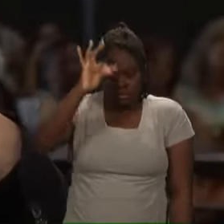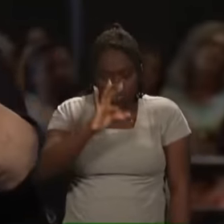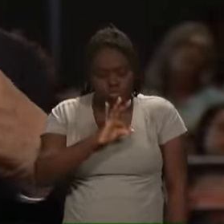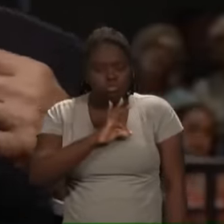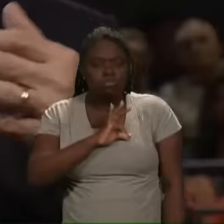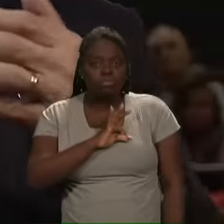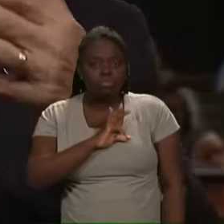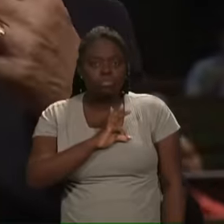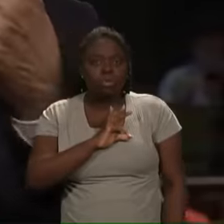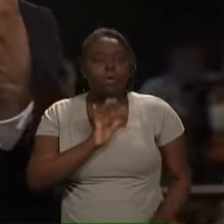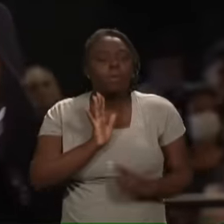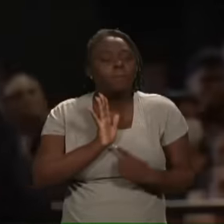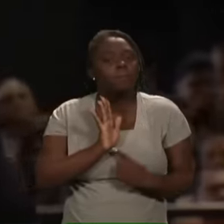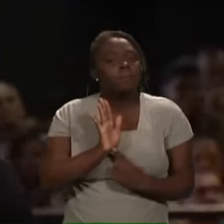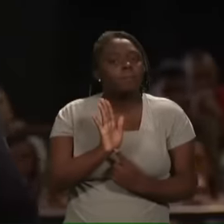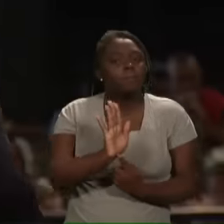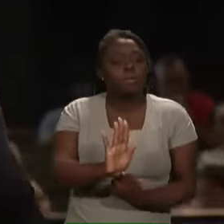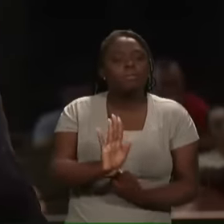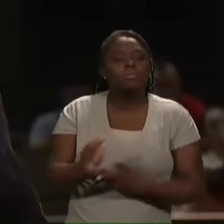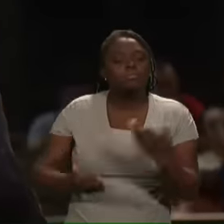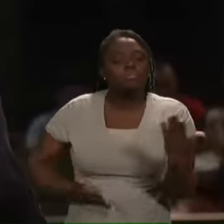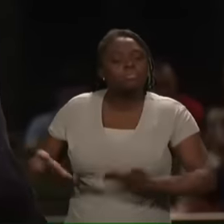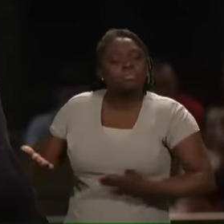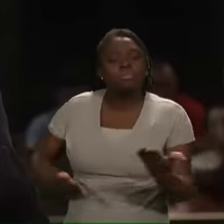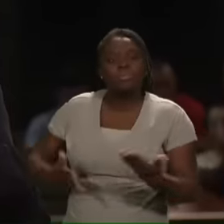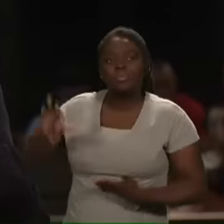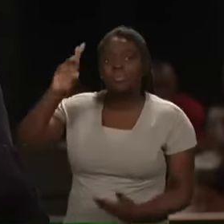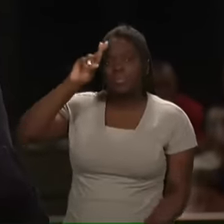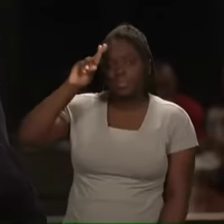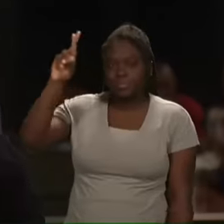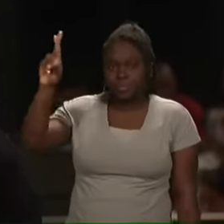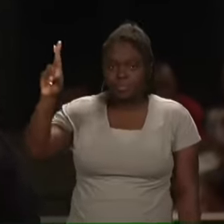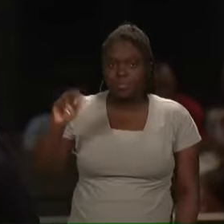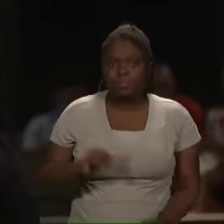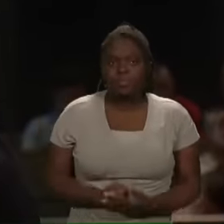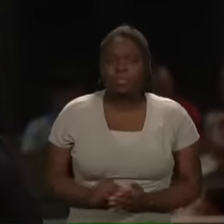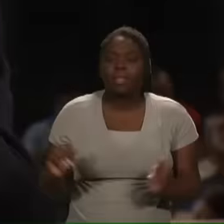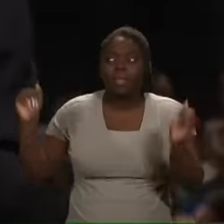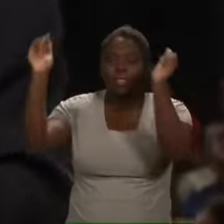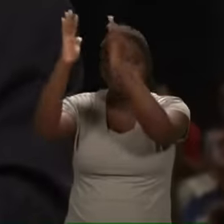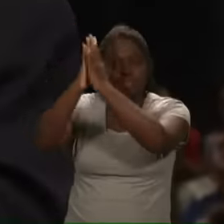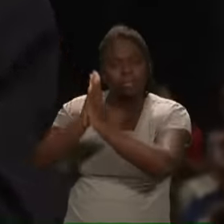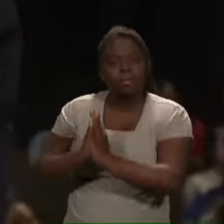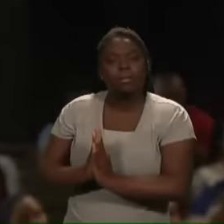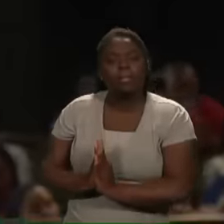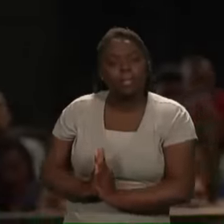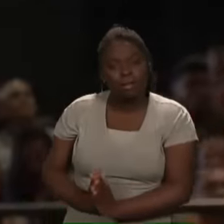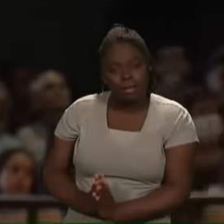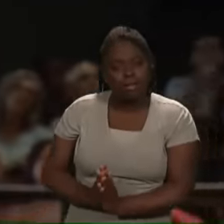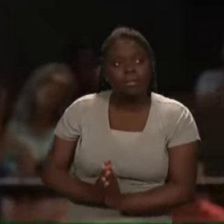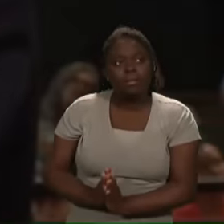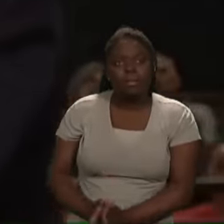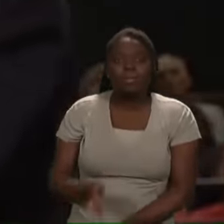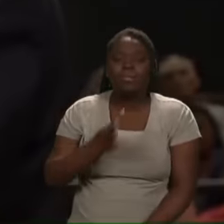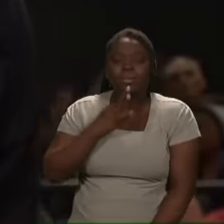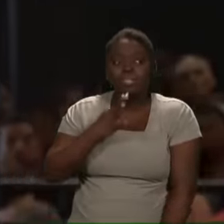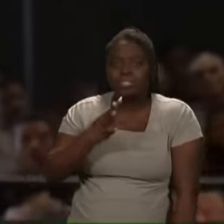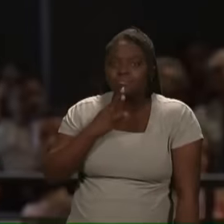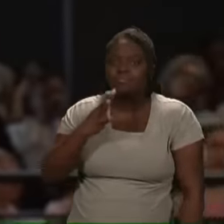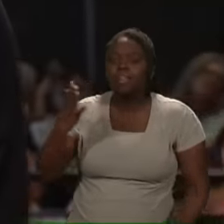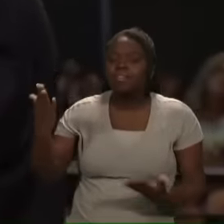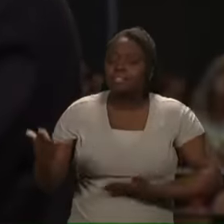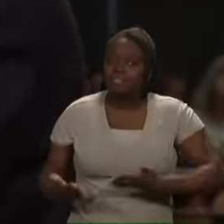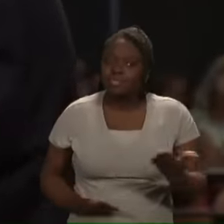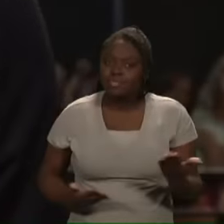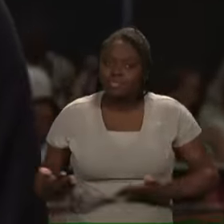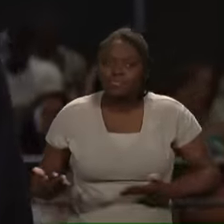nos leva a servir o Senhor, a adorá-lo, a conhecer, a